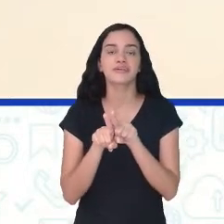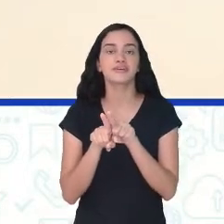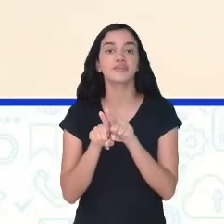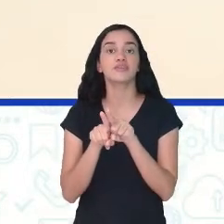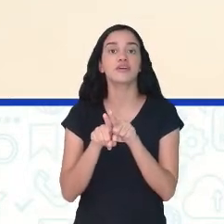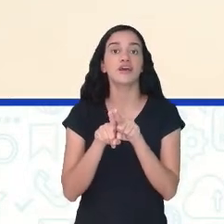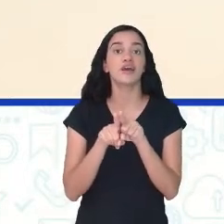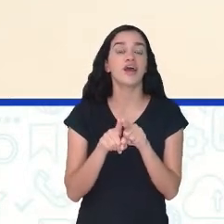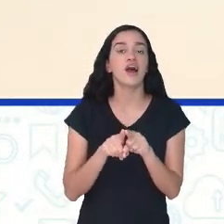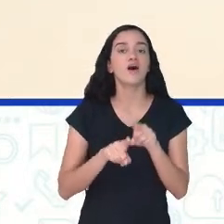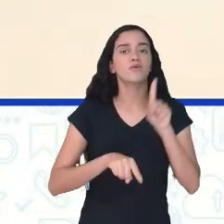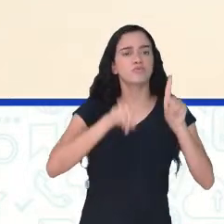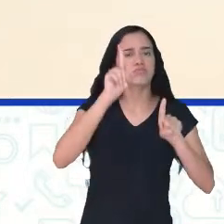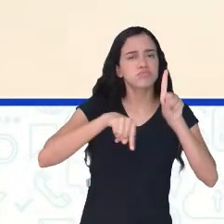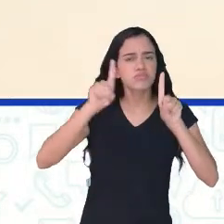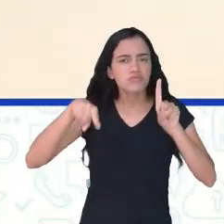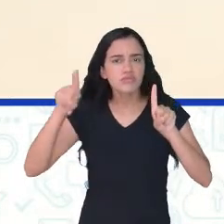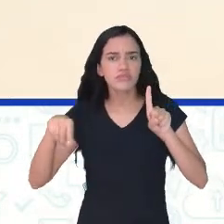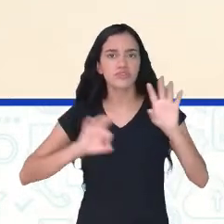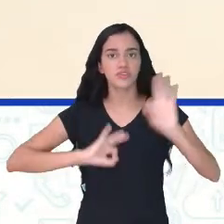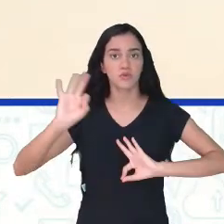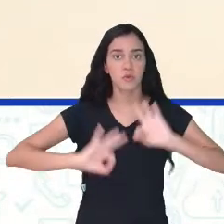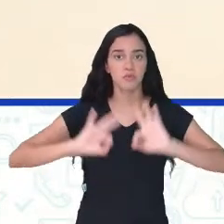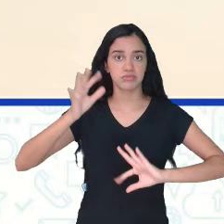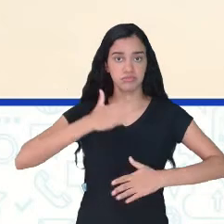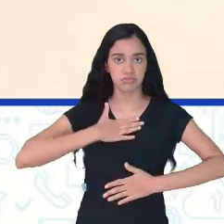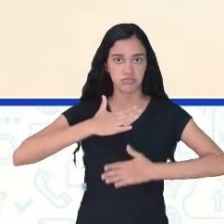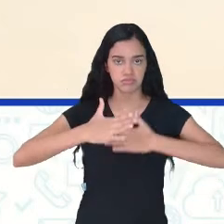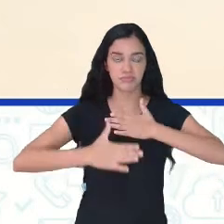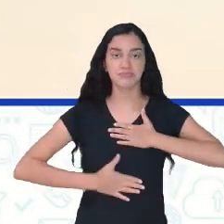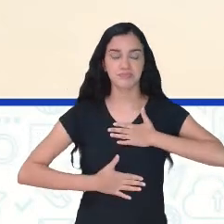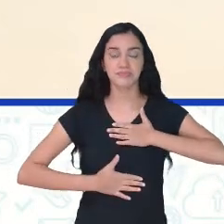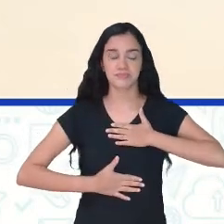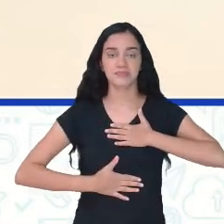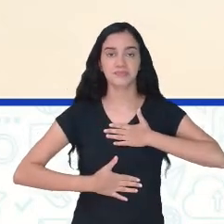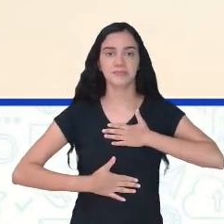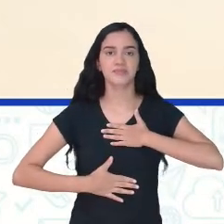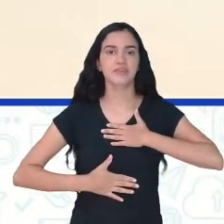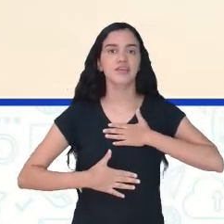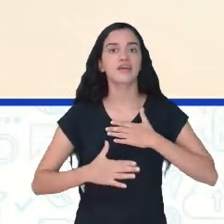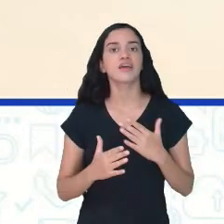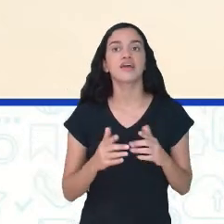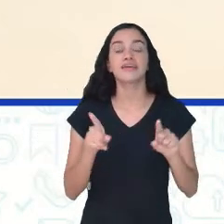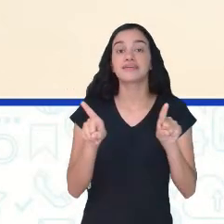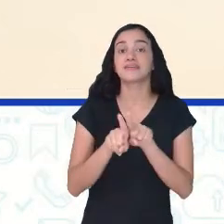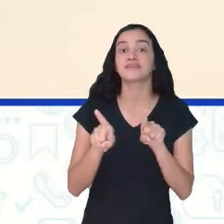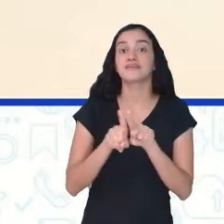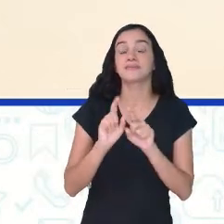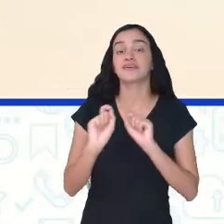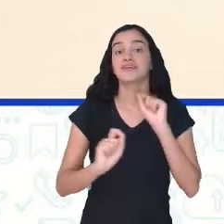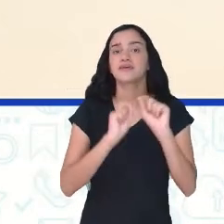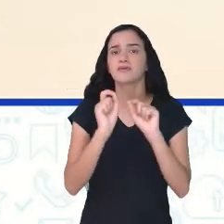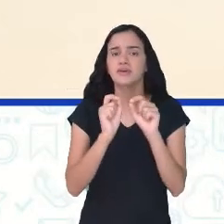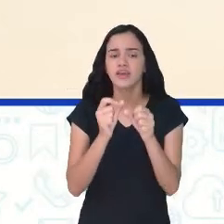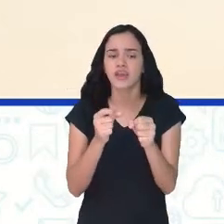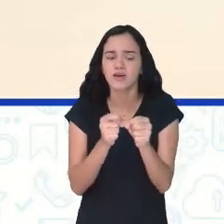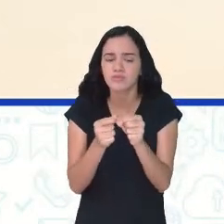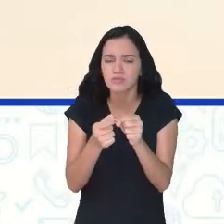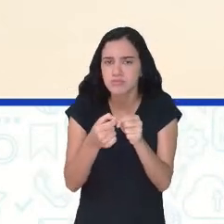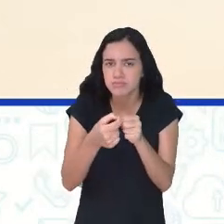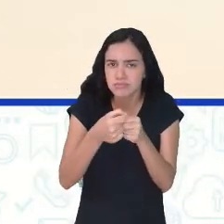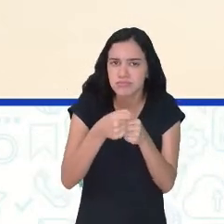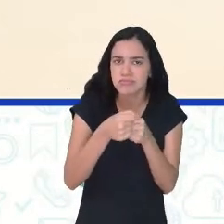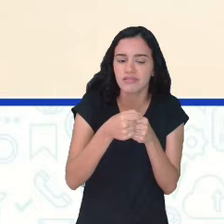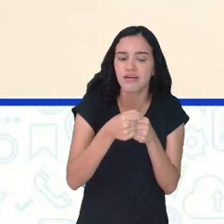para níveis de organização do corpo humano. Então, a gente parte da unidade, que é a célula. Essa unidade